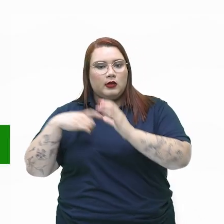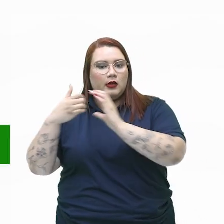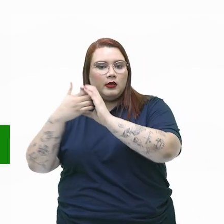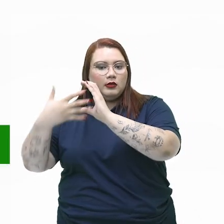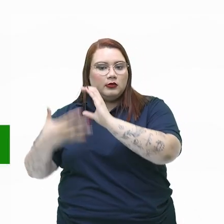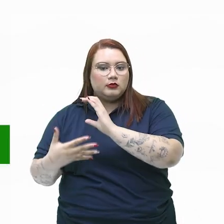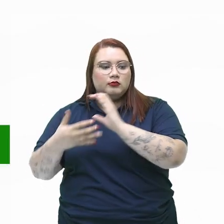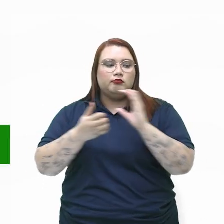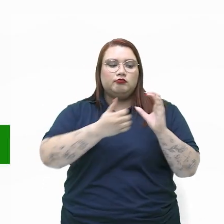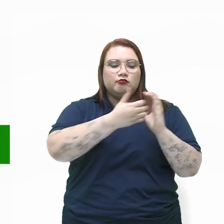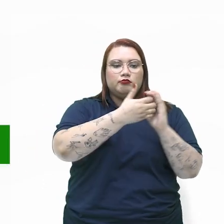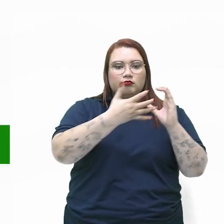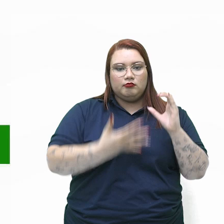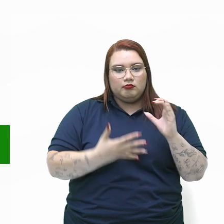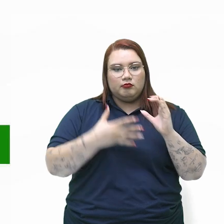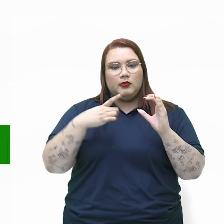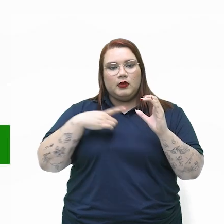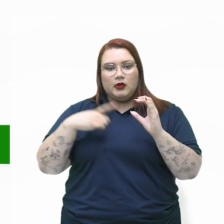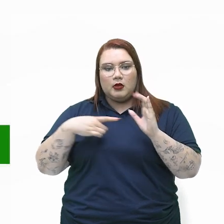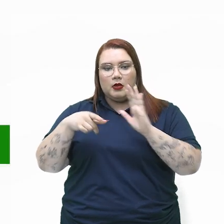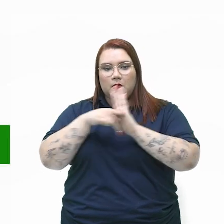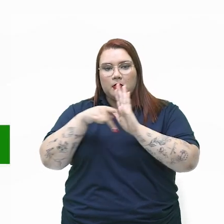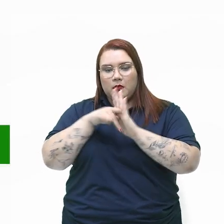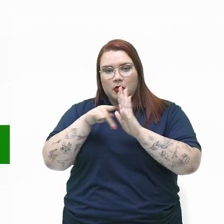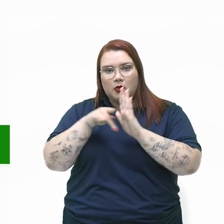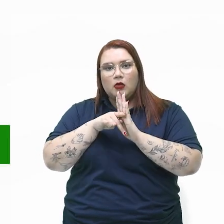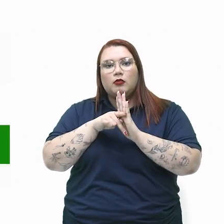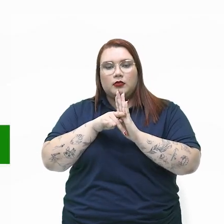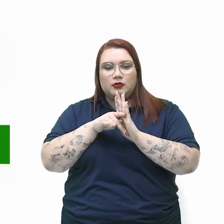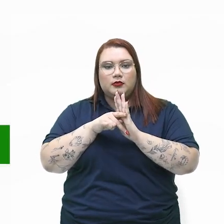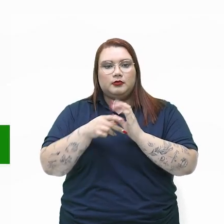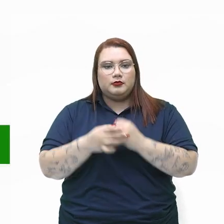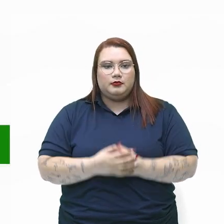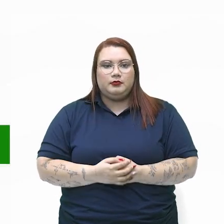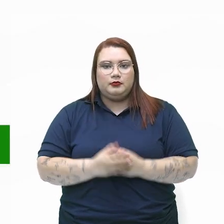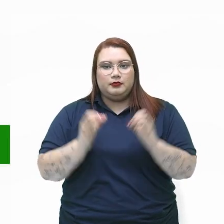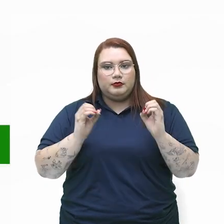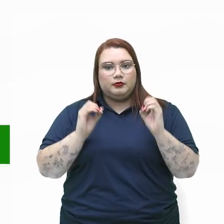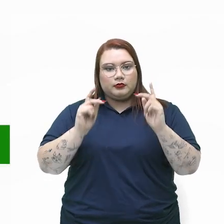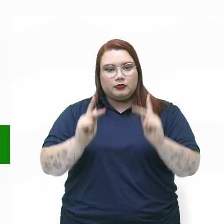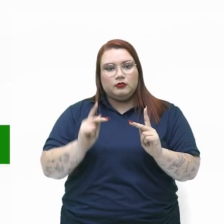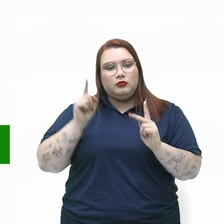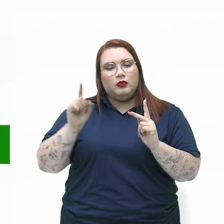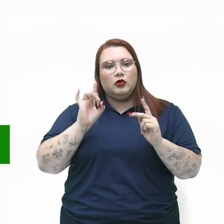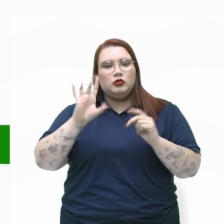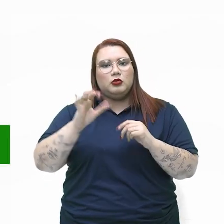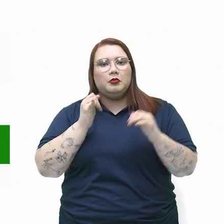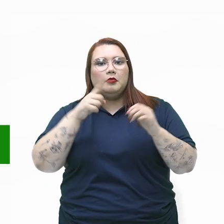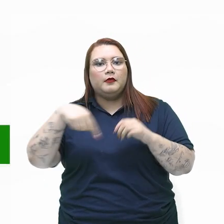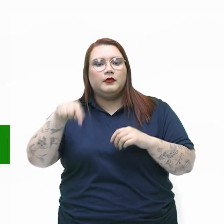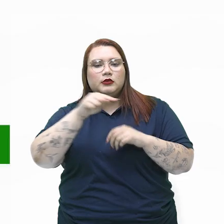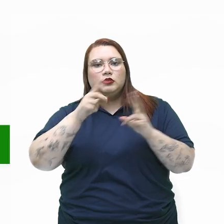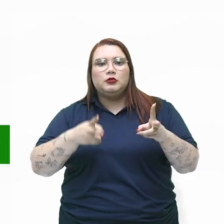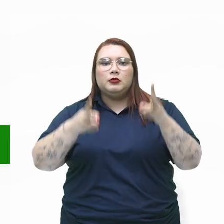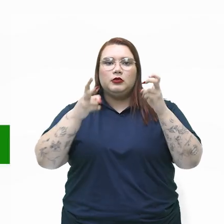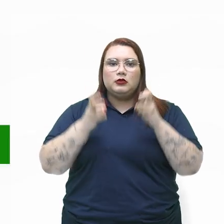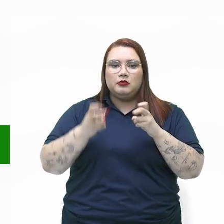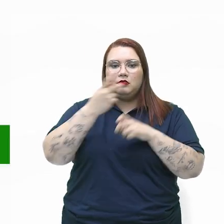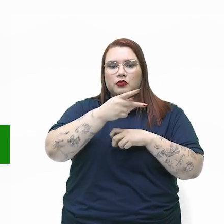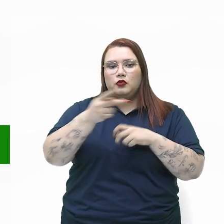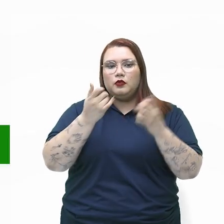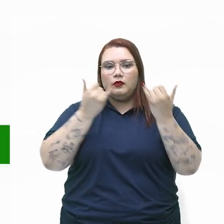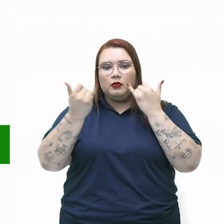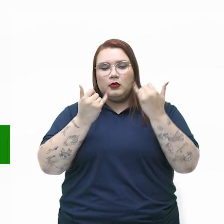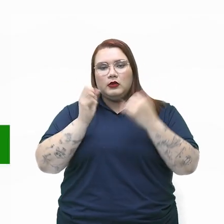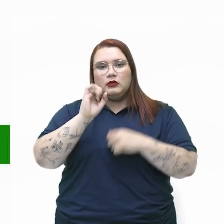gene dominante, e o lóbulo colado, que está relacionado a um gene recessivo, tá certo? Então, isso daí é só para vocês identificarem aí